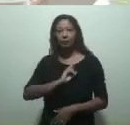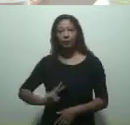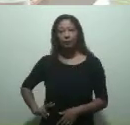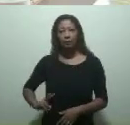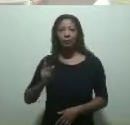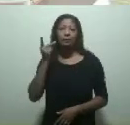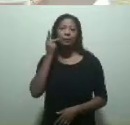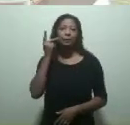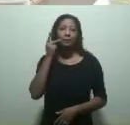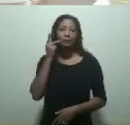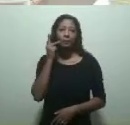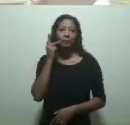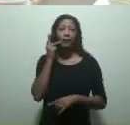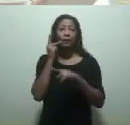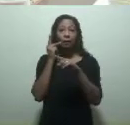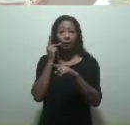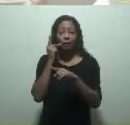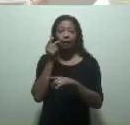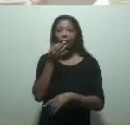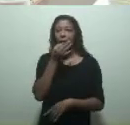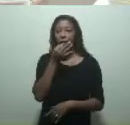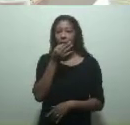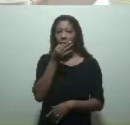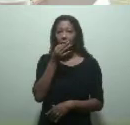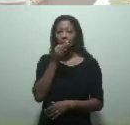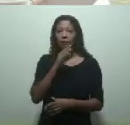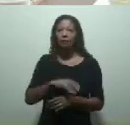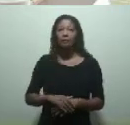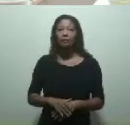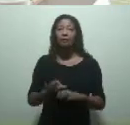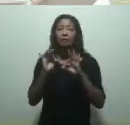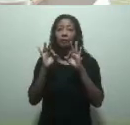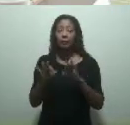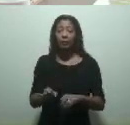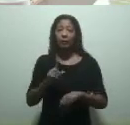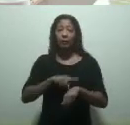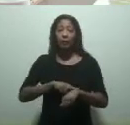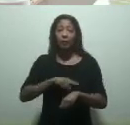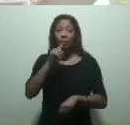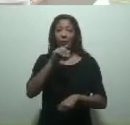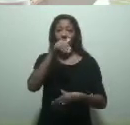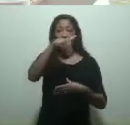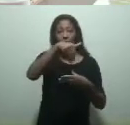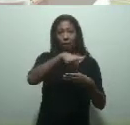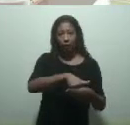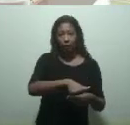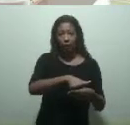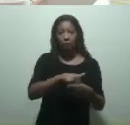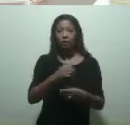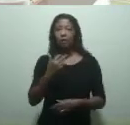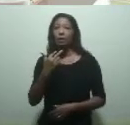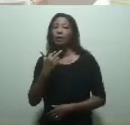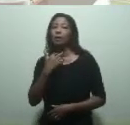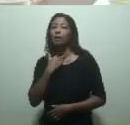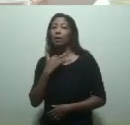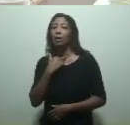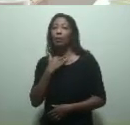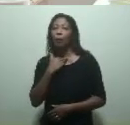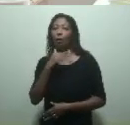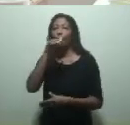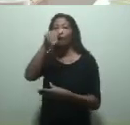A mesma fez um apontamento, afirmando que na hora da votação não é permitido votação